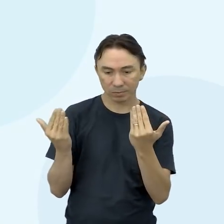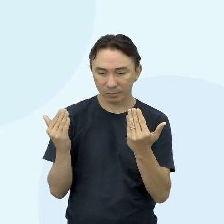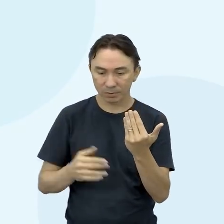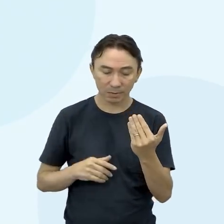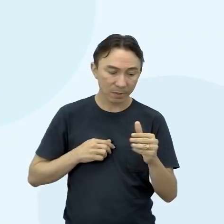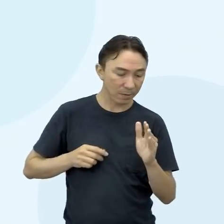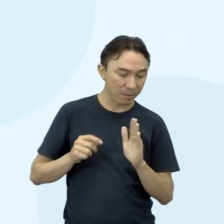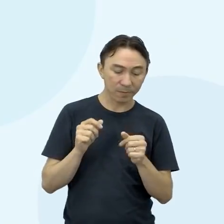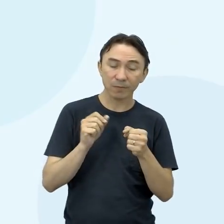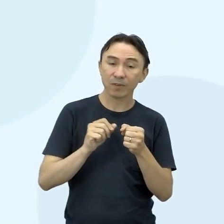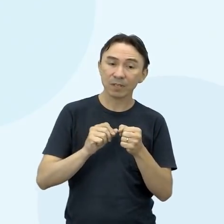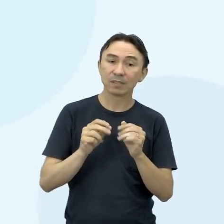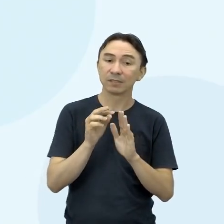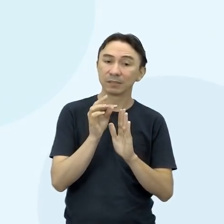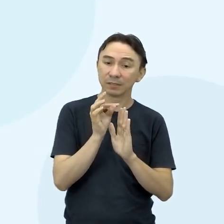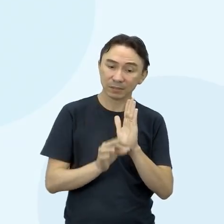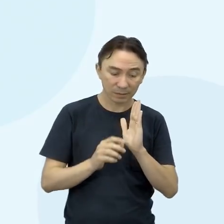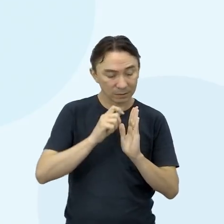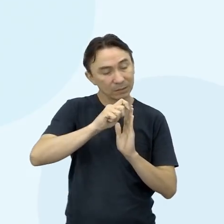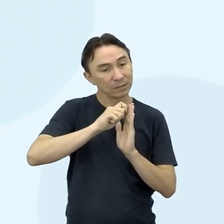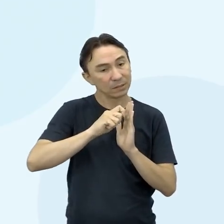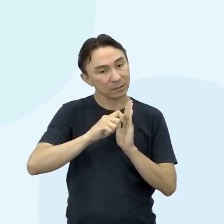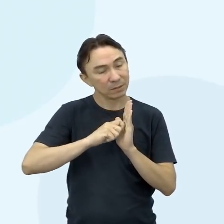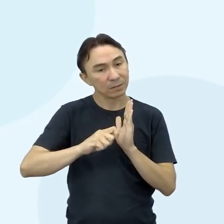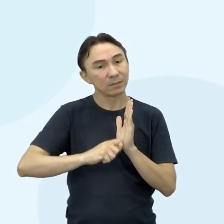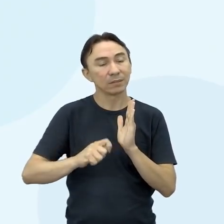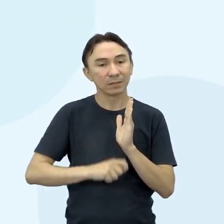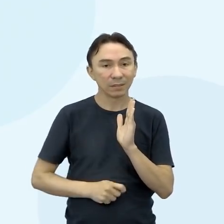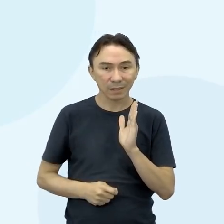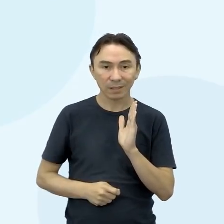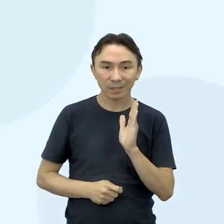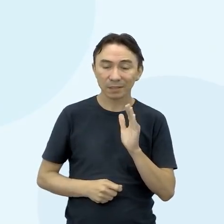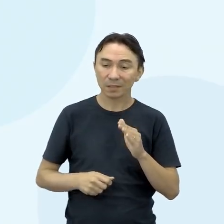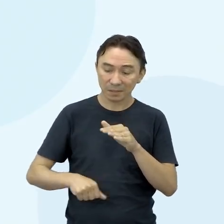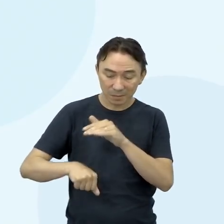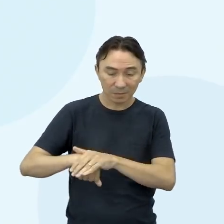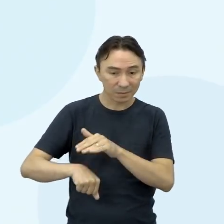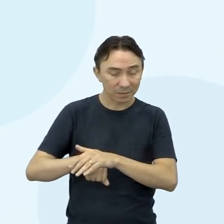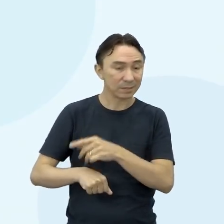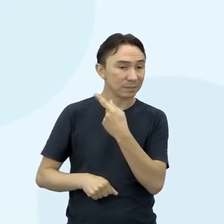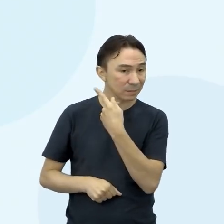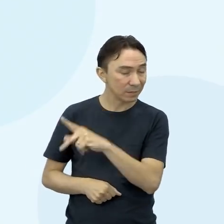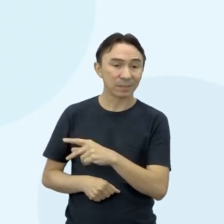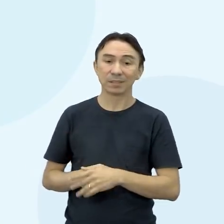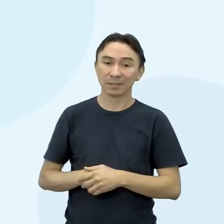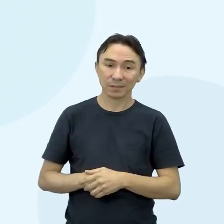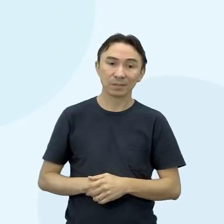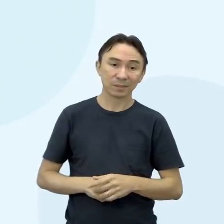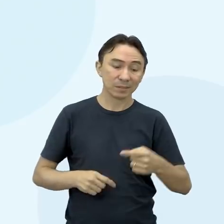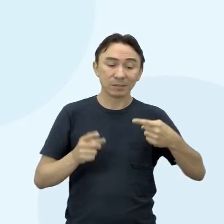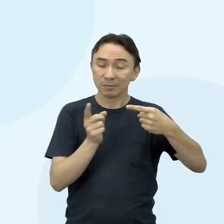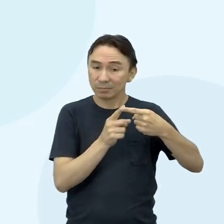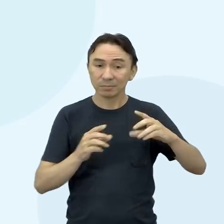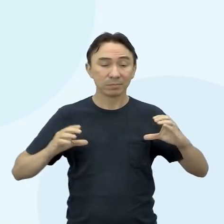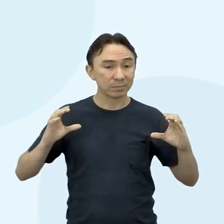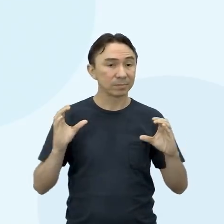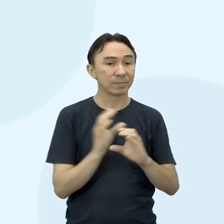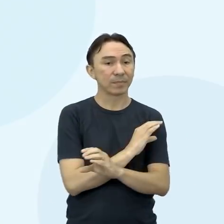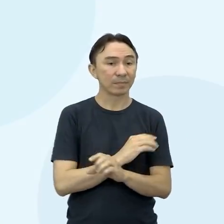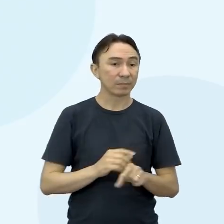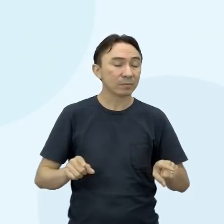produzir ao longo do percurso de todo o componente. e, ao mesmo tempo, as práticas vão